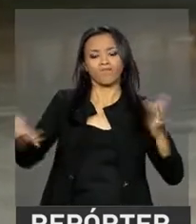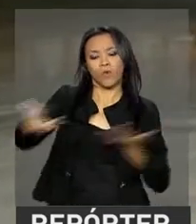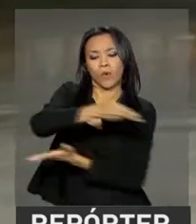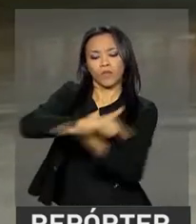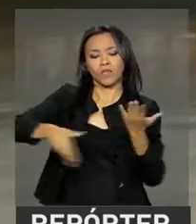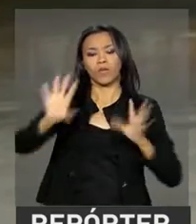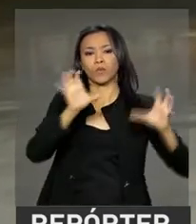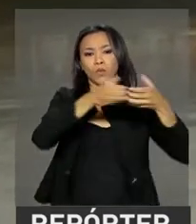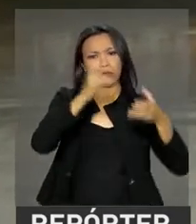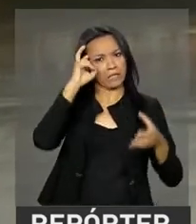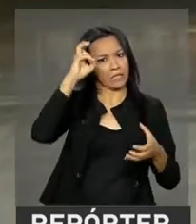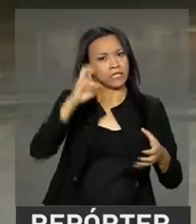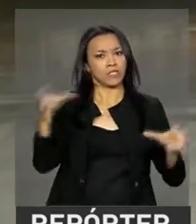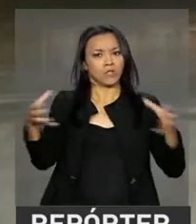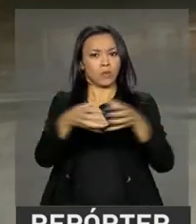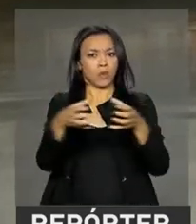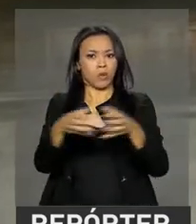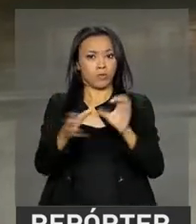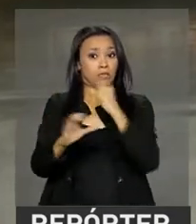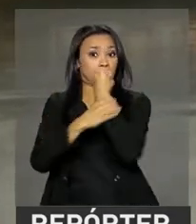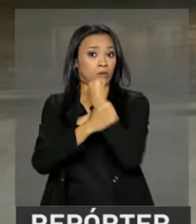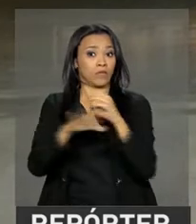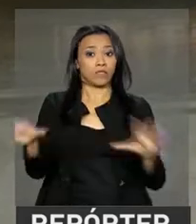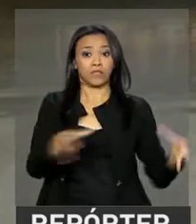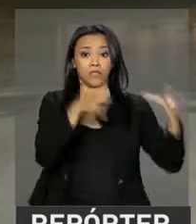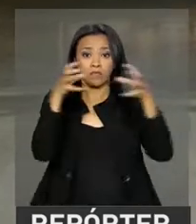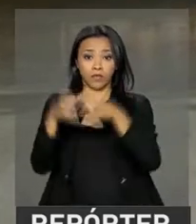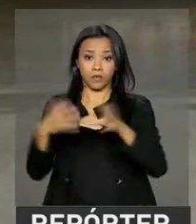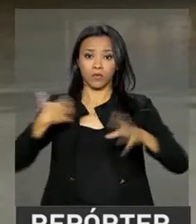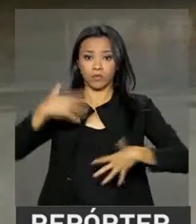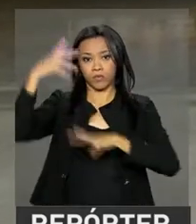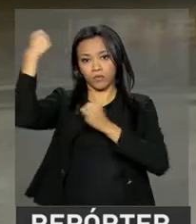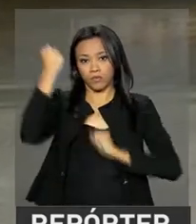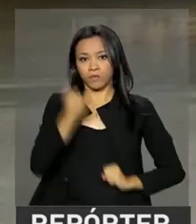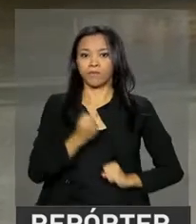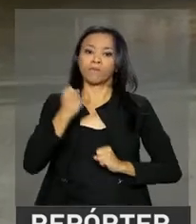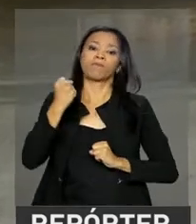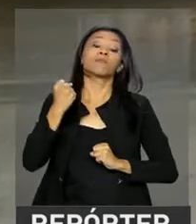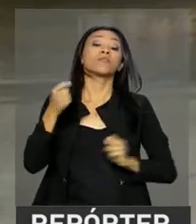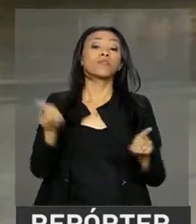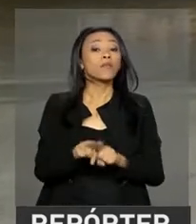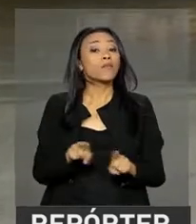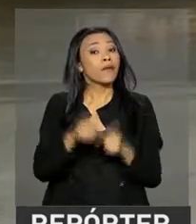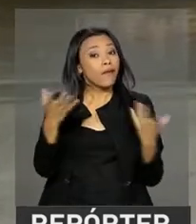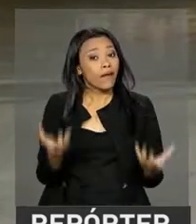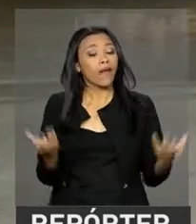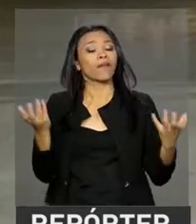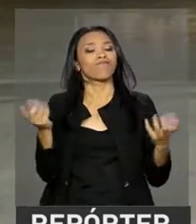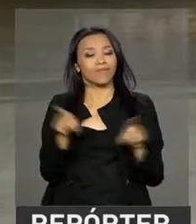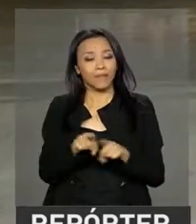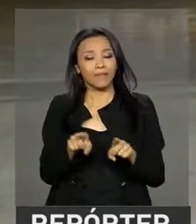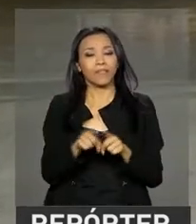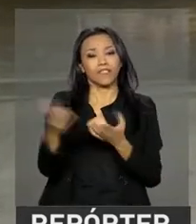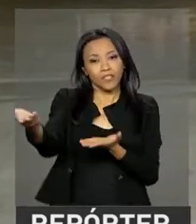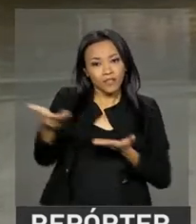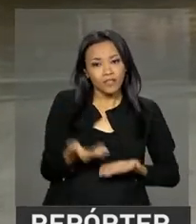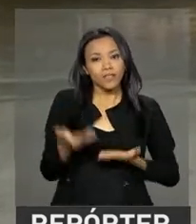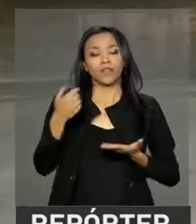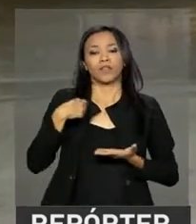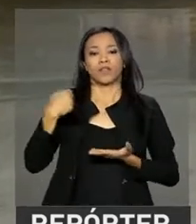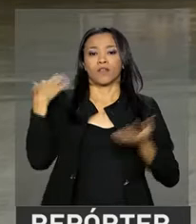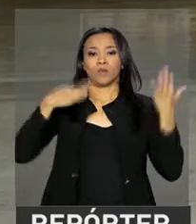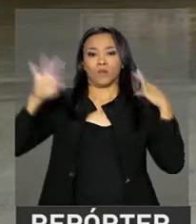os órgãos de segurança pública e as forças armadas o governo também quer incluir o turismo na elaboração desse plano de